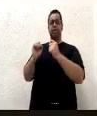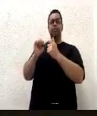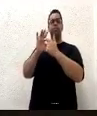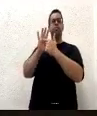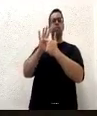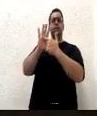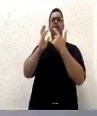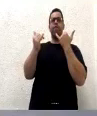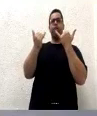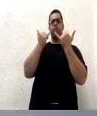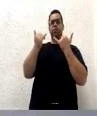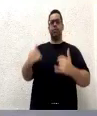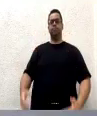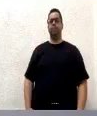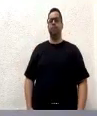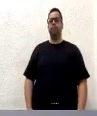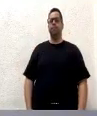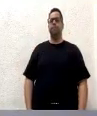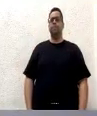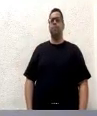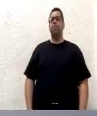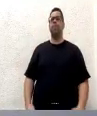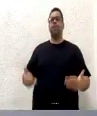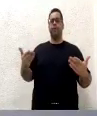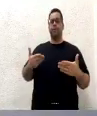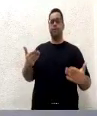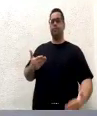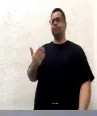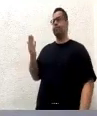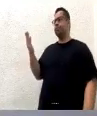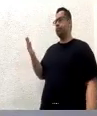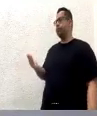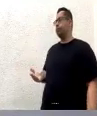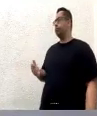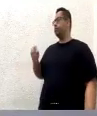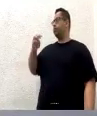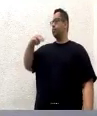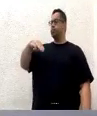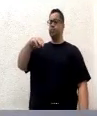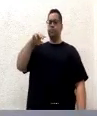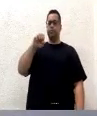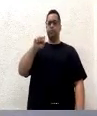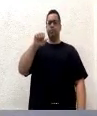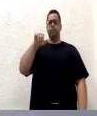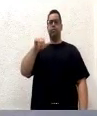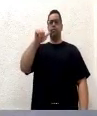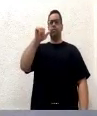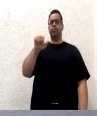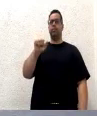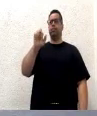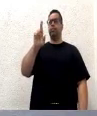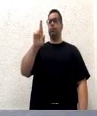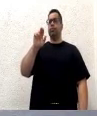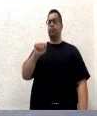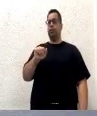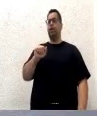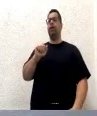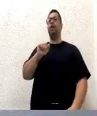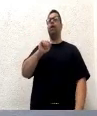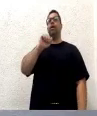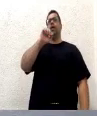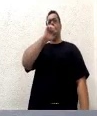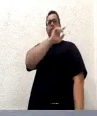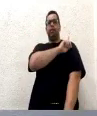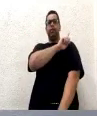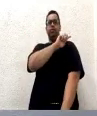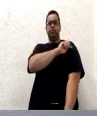Nós estamos aqui essa noite junto com a Nayara, que é enfermeira da Vigilância Epidemiológica. Justifico a falta do